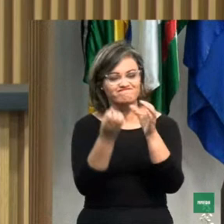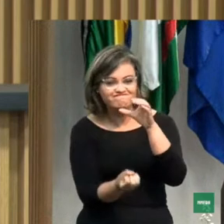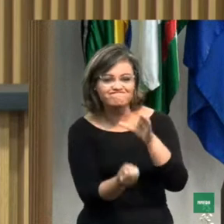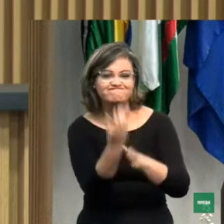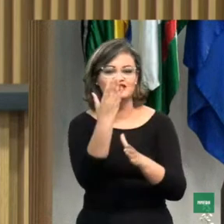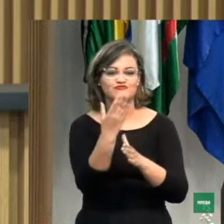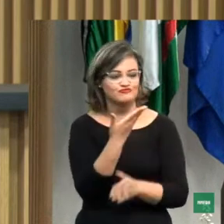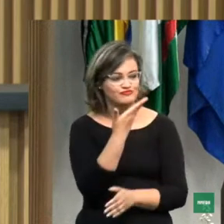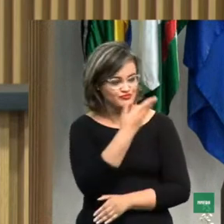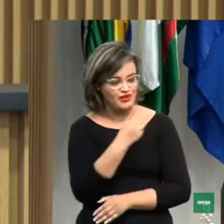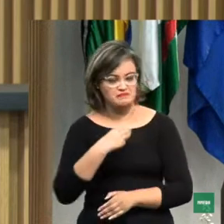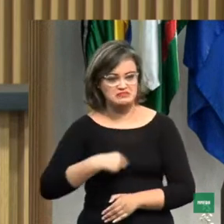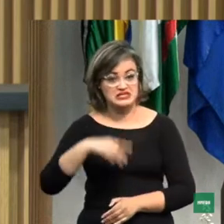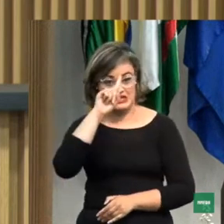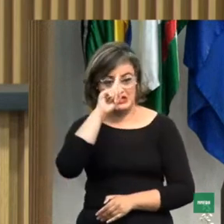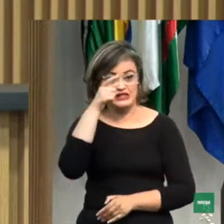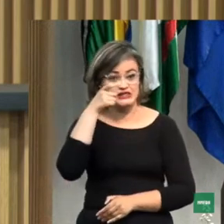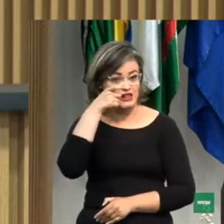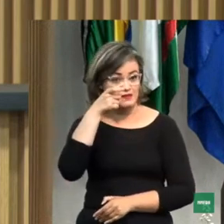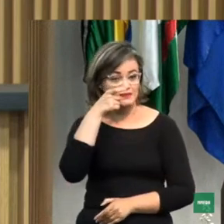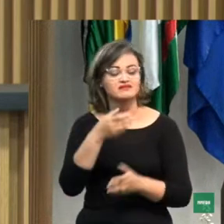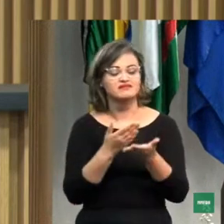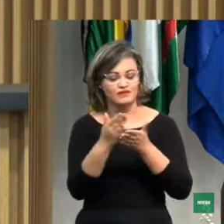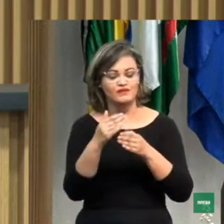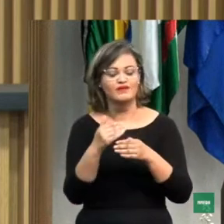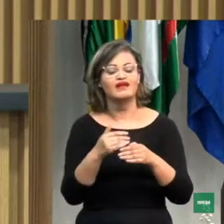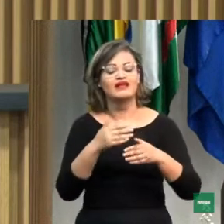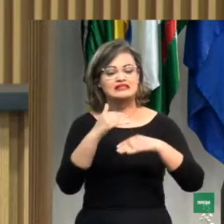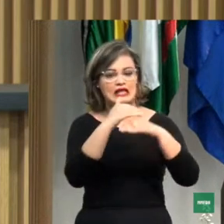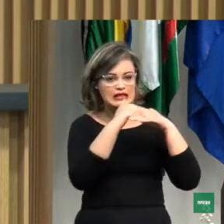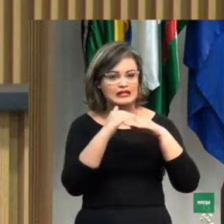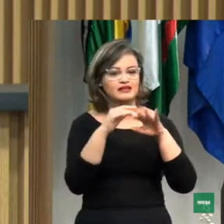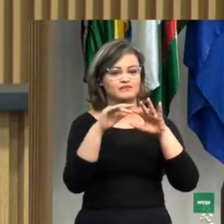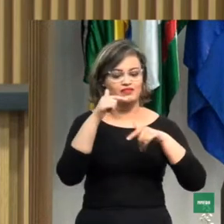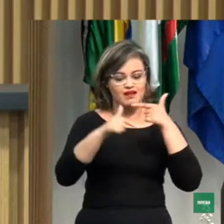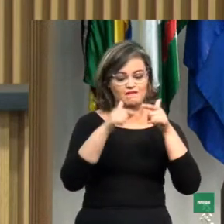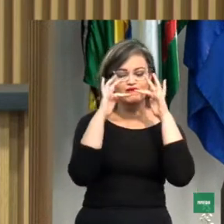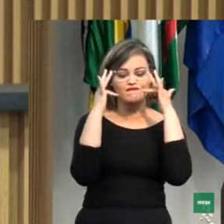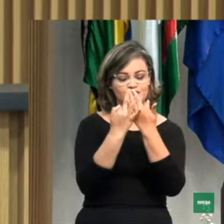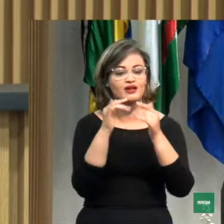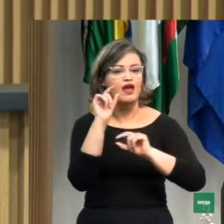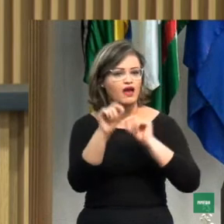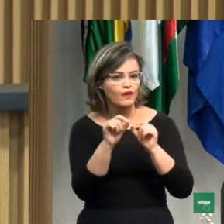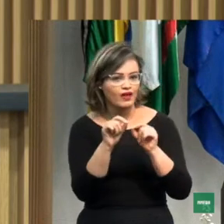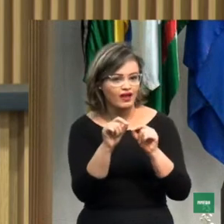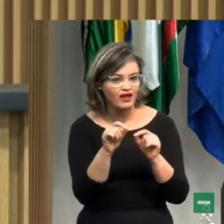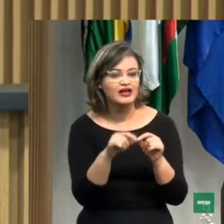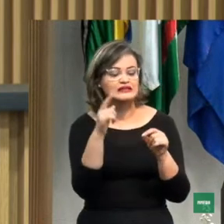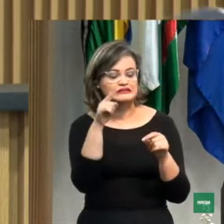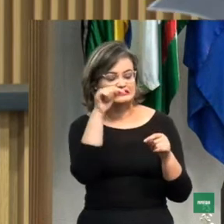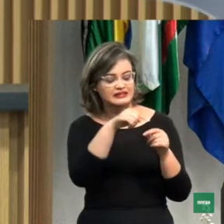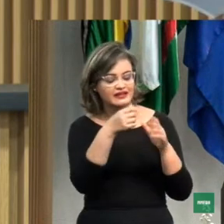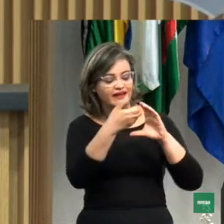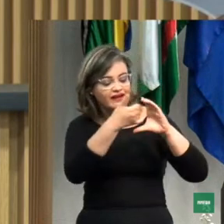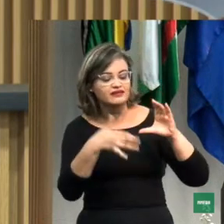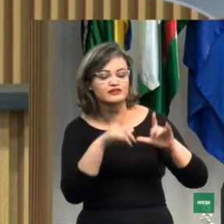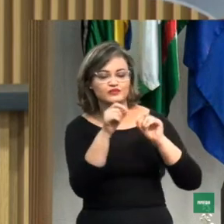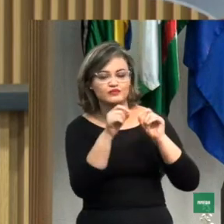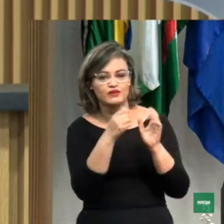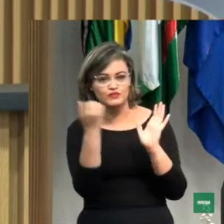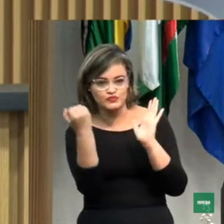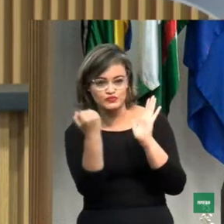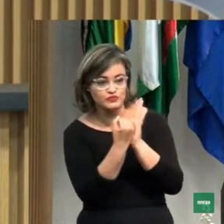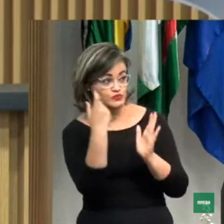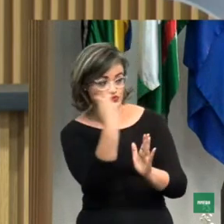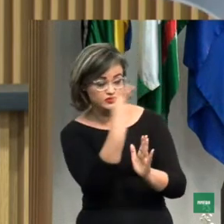o programa de Equilíbrio Trabalho-Família, que possui também em seu bojo o selo Empresa Amiga da Família